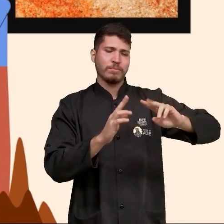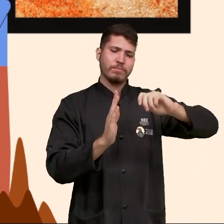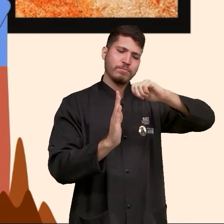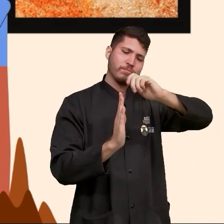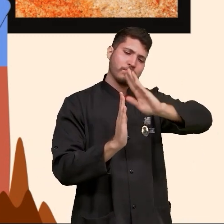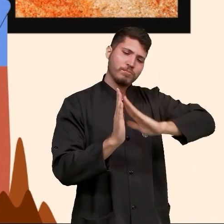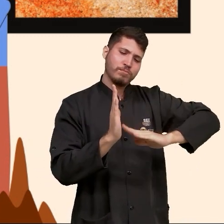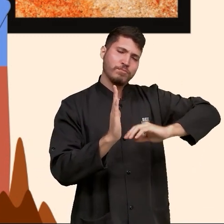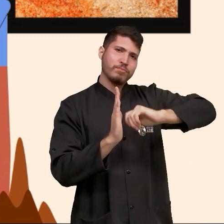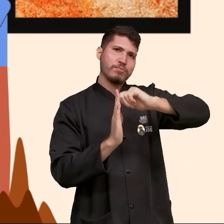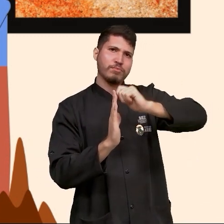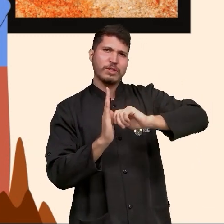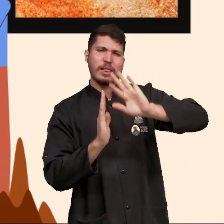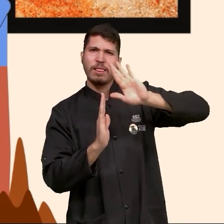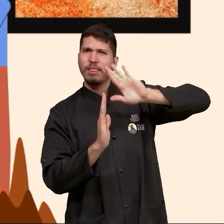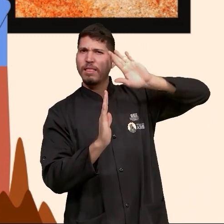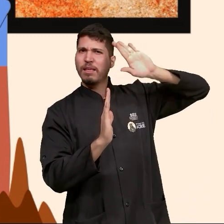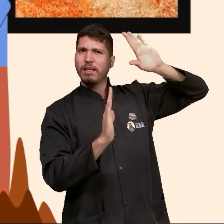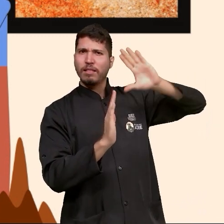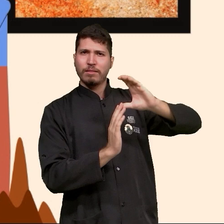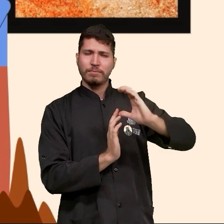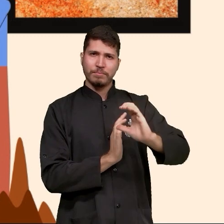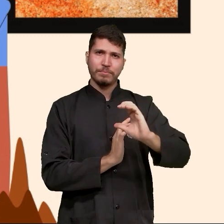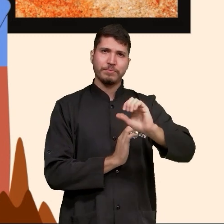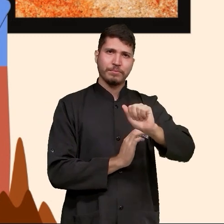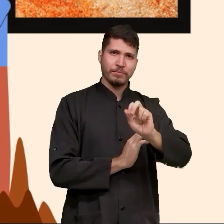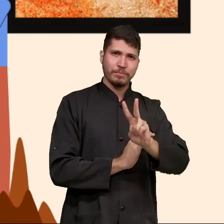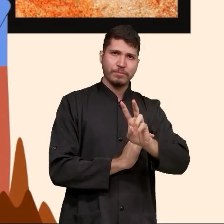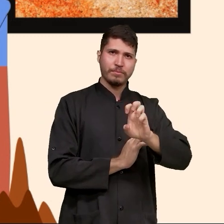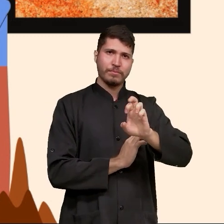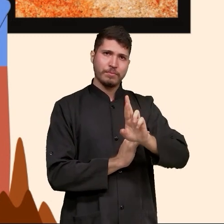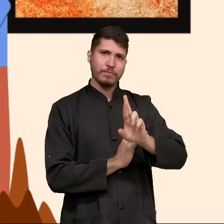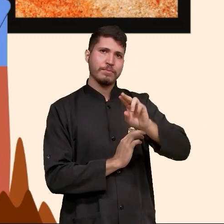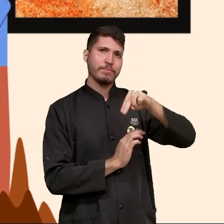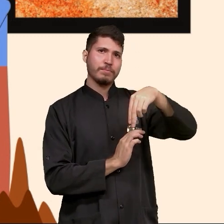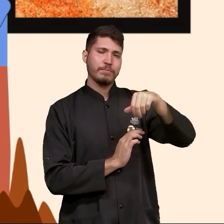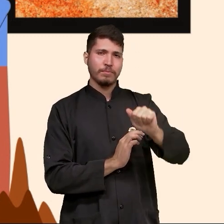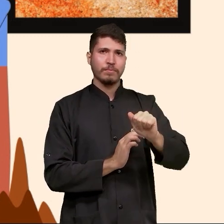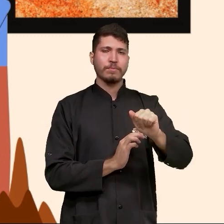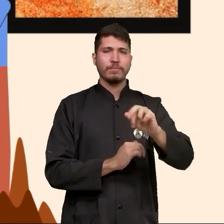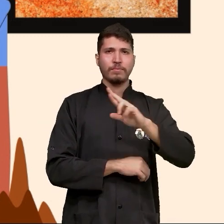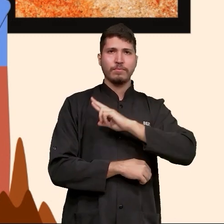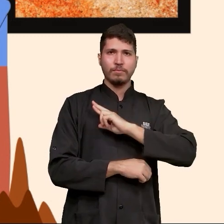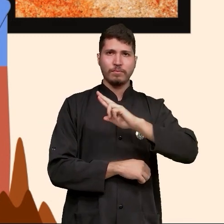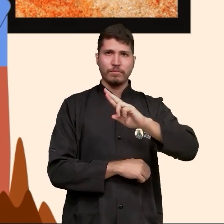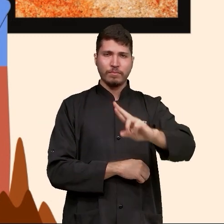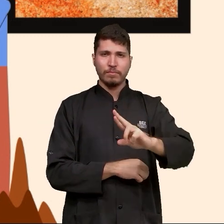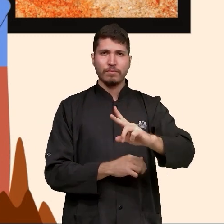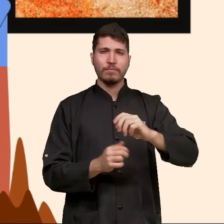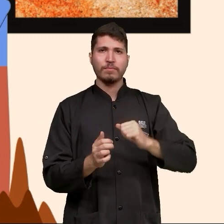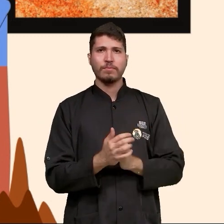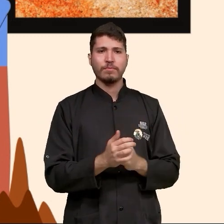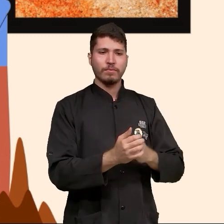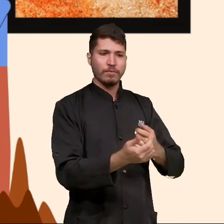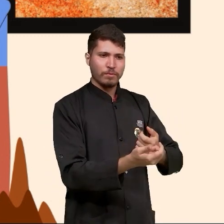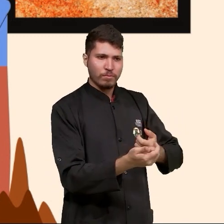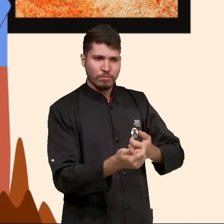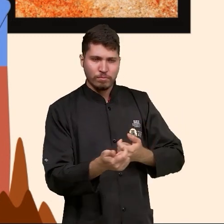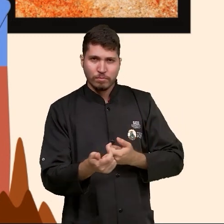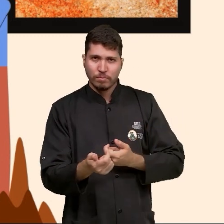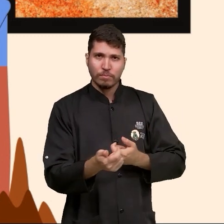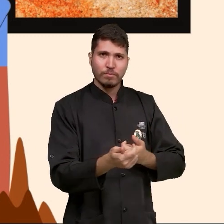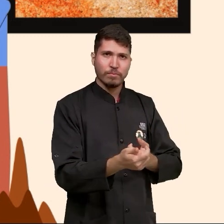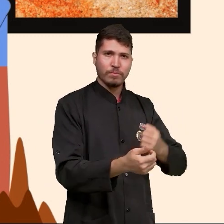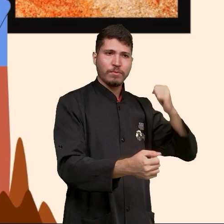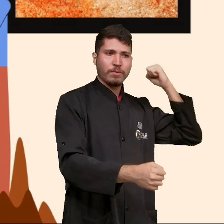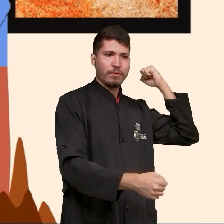rupestres, vocês já viram isso lá desde o ensino fundamental, e elas representavam cenas do cotidiano, como caça, os